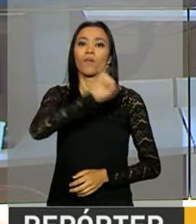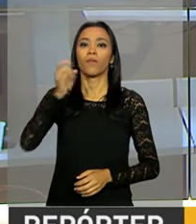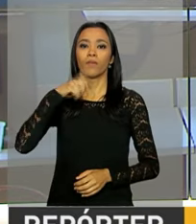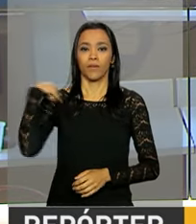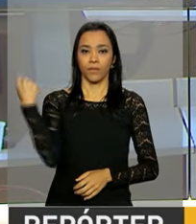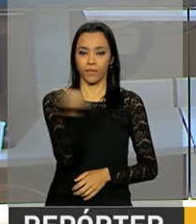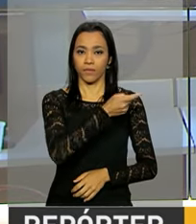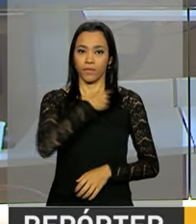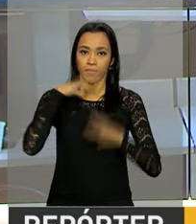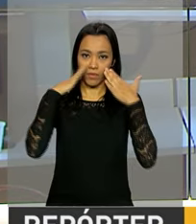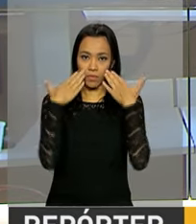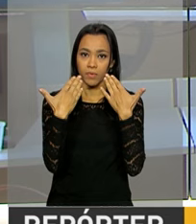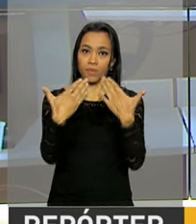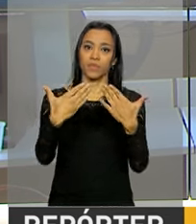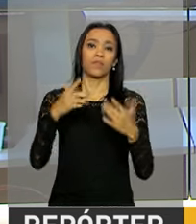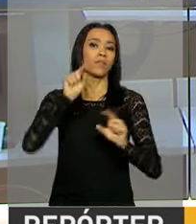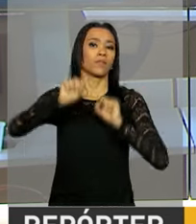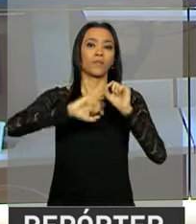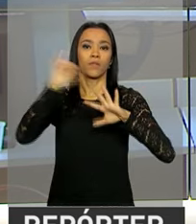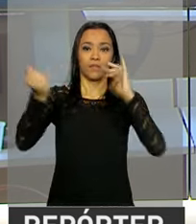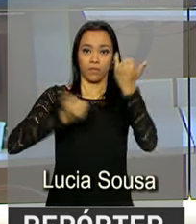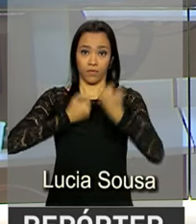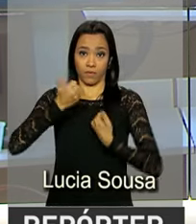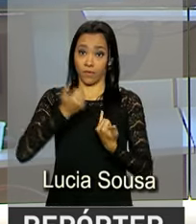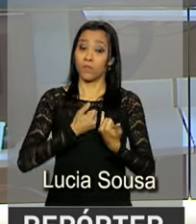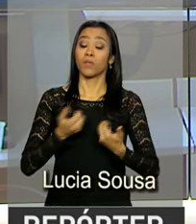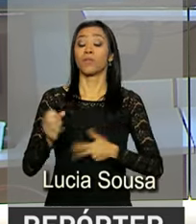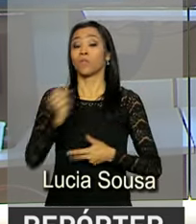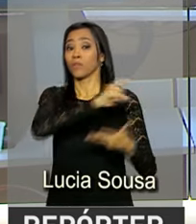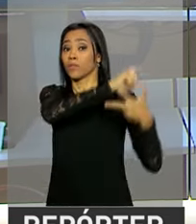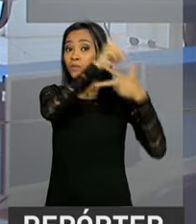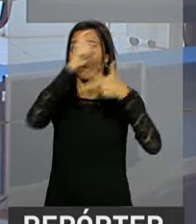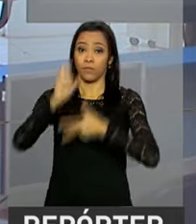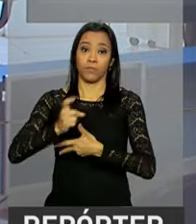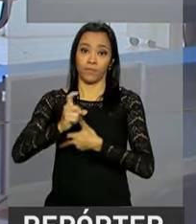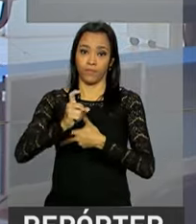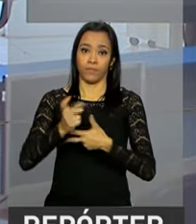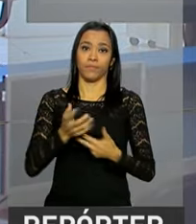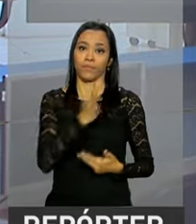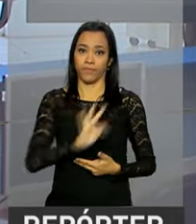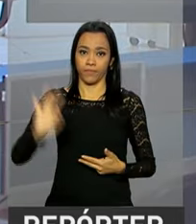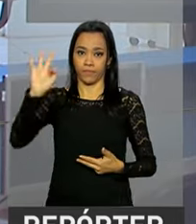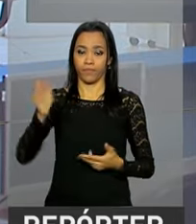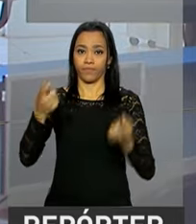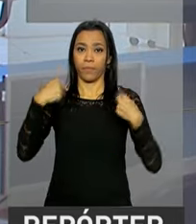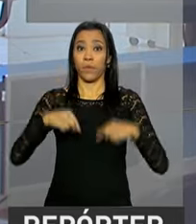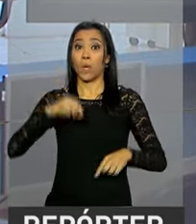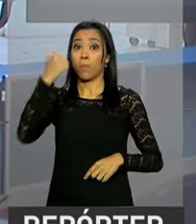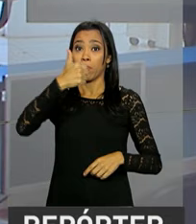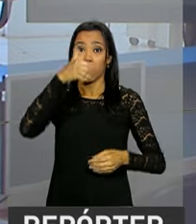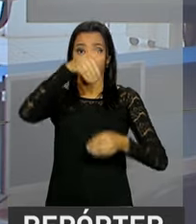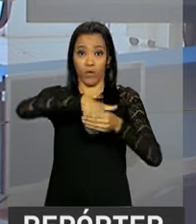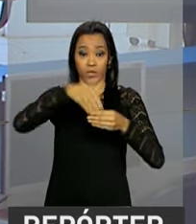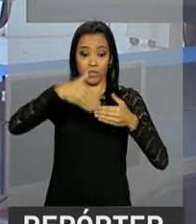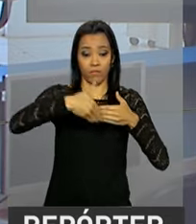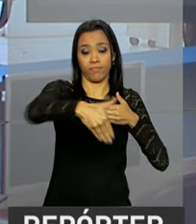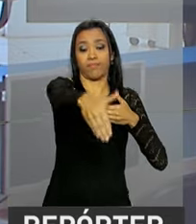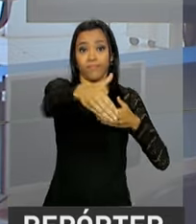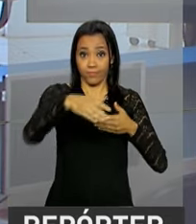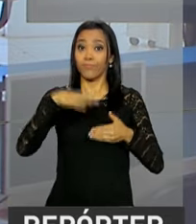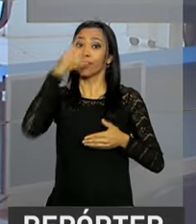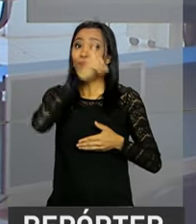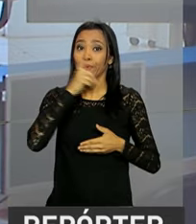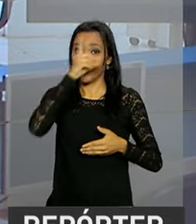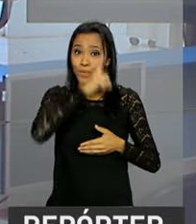Olá, estamos de volta com o repórter NBR e as notícias do Poder Executivo Federal. O primeiro turno das eleições municipais será neste domingo